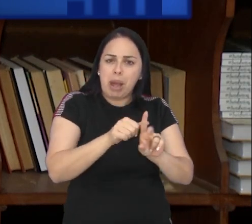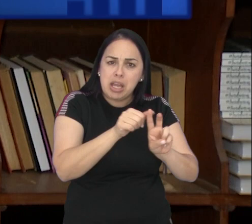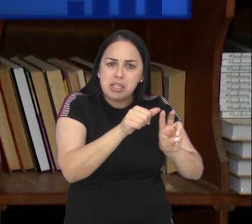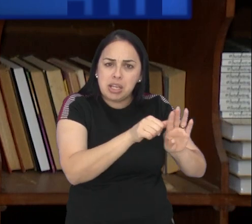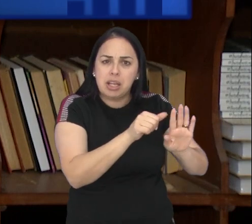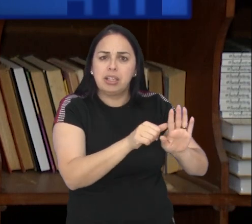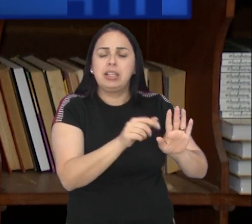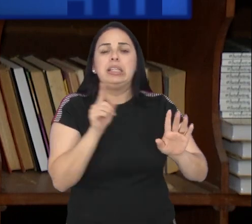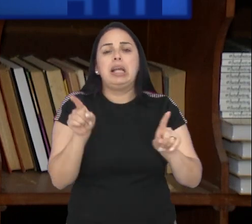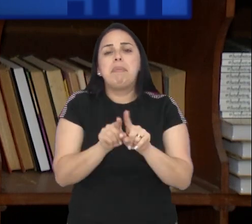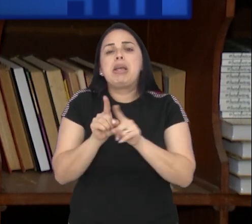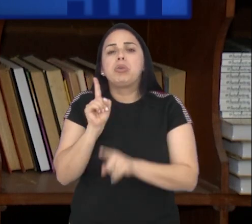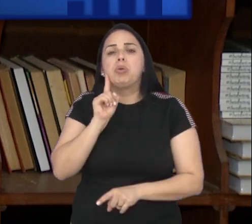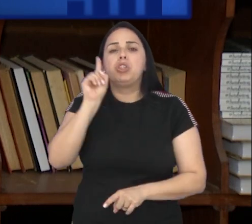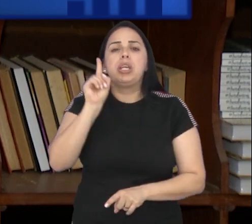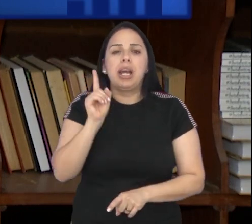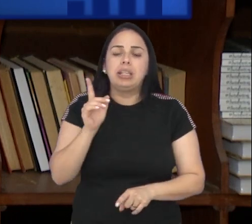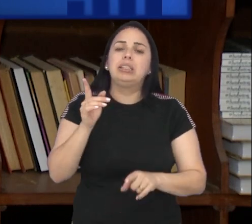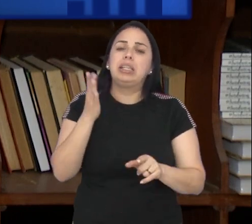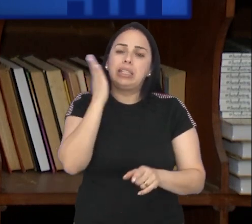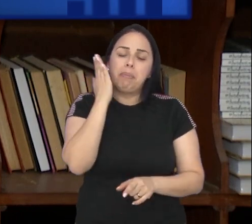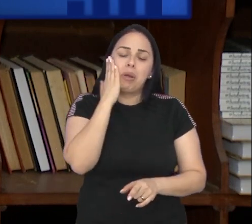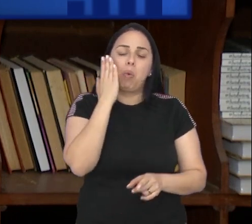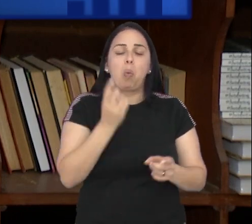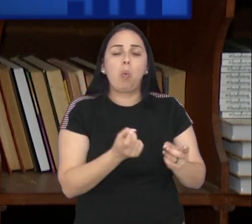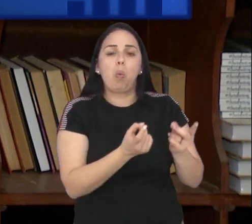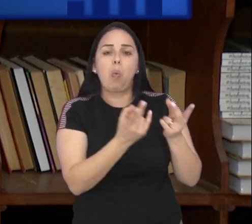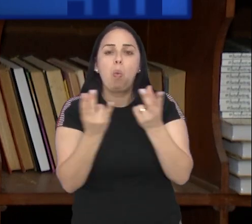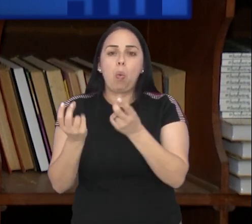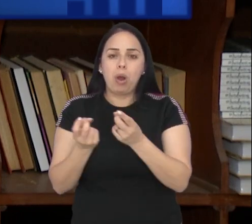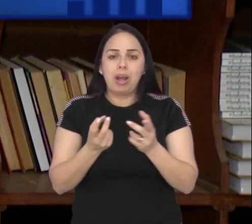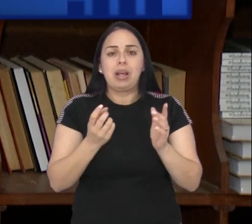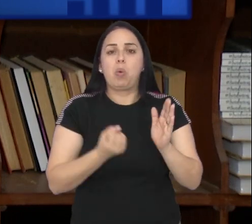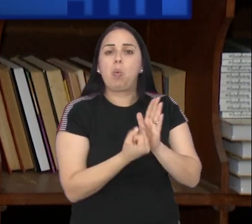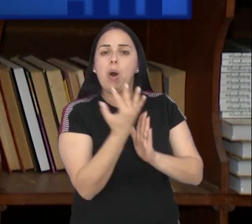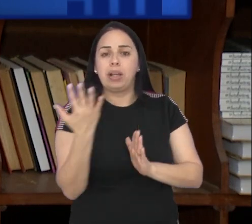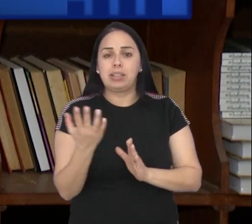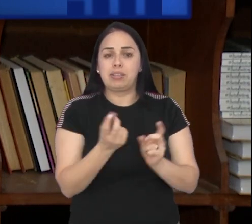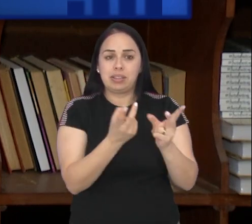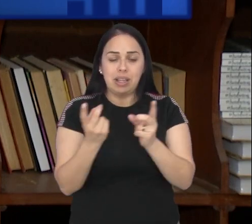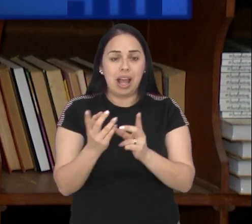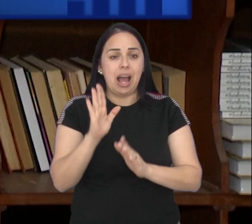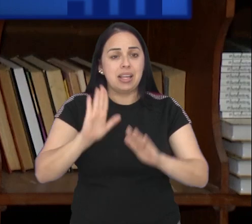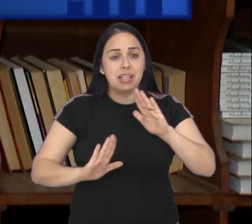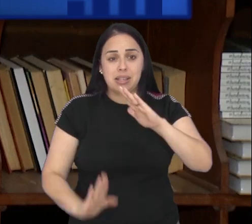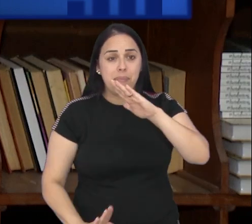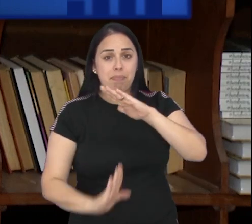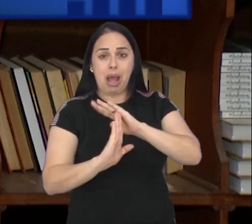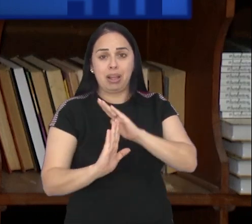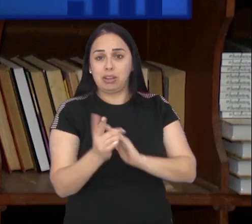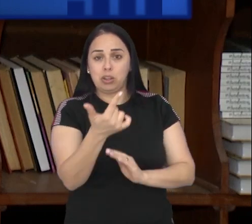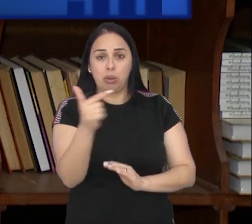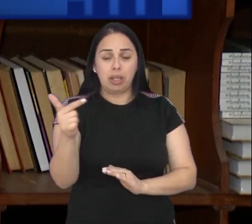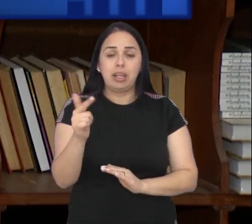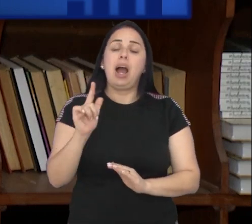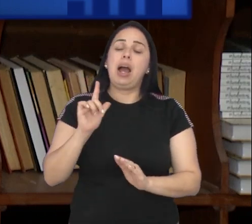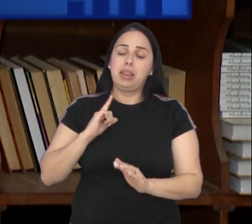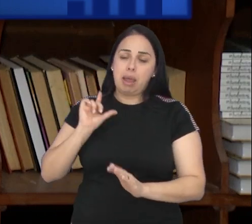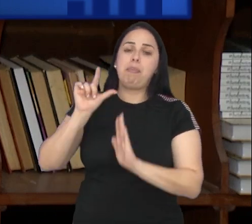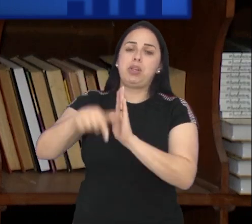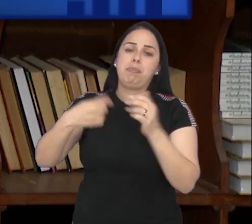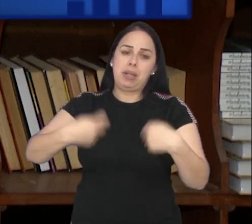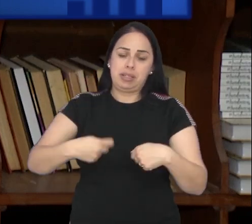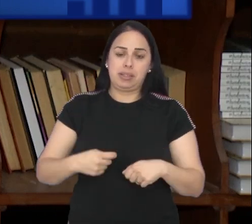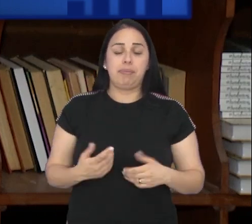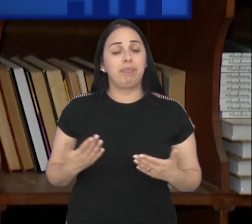diária, porque diariamente aí você sabe qual que é o seu desafio. Então, se você não bateu aquela meta tua diária, você sabe que você vai ter que compensar em algum